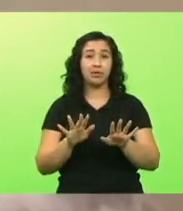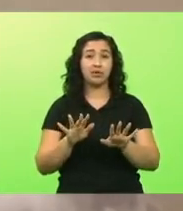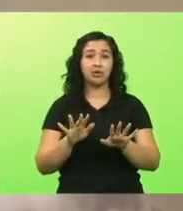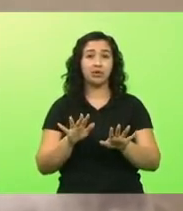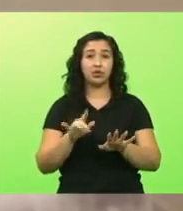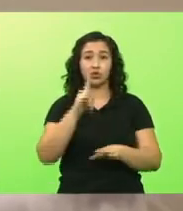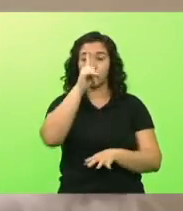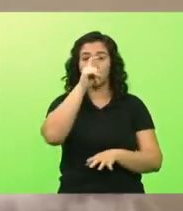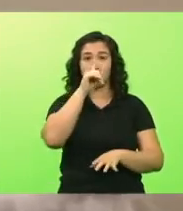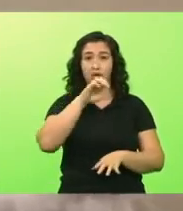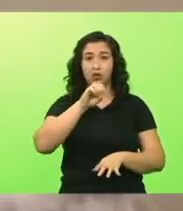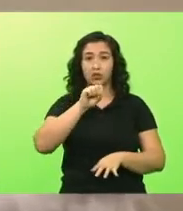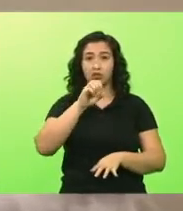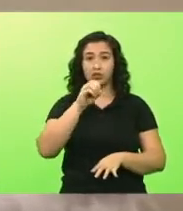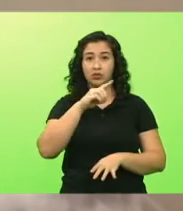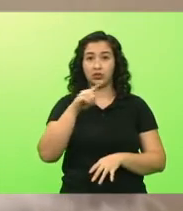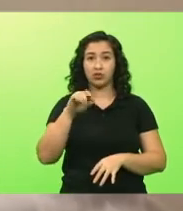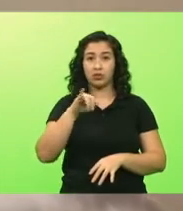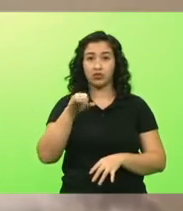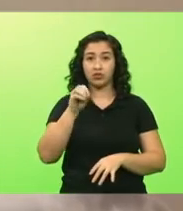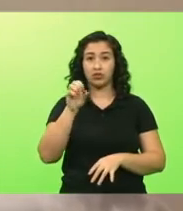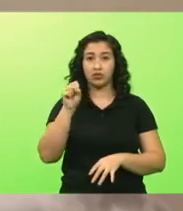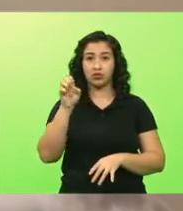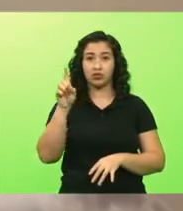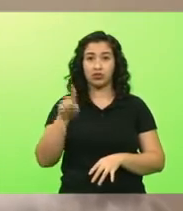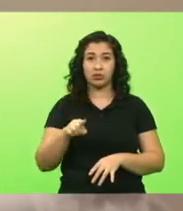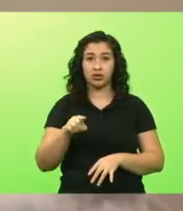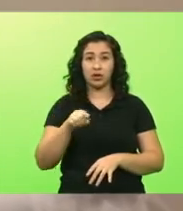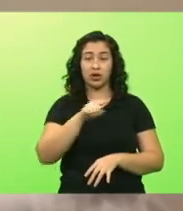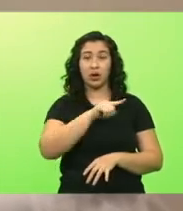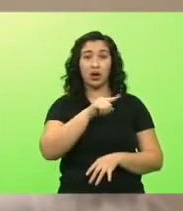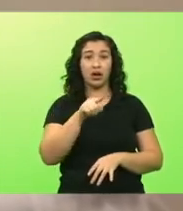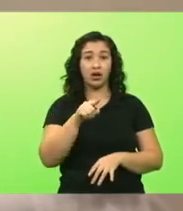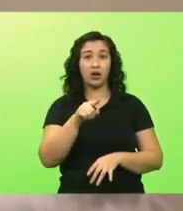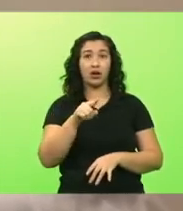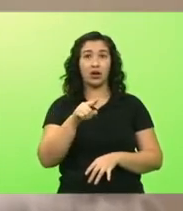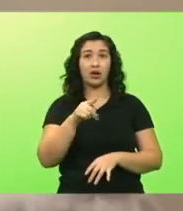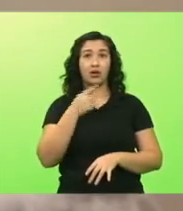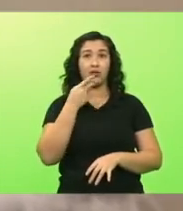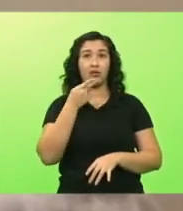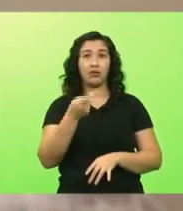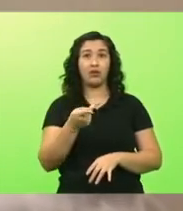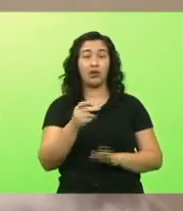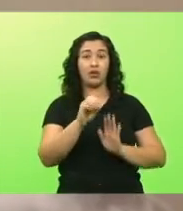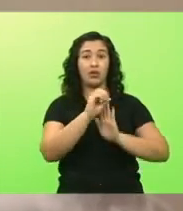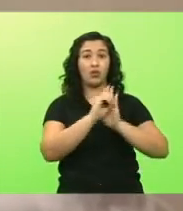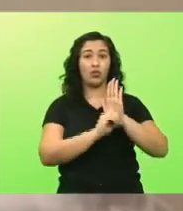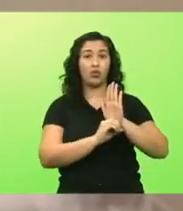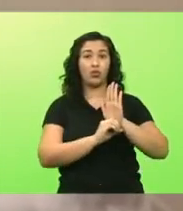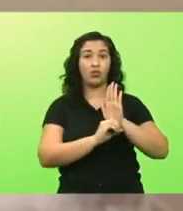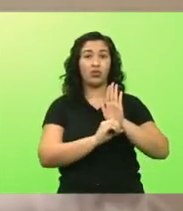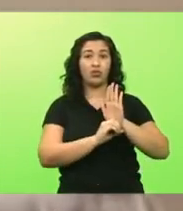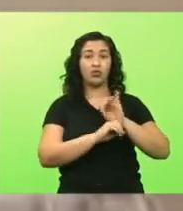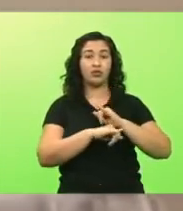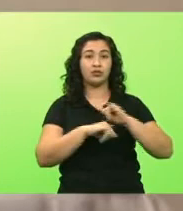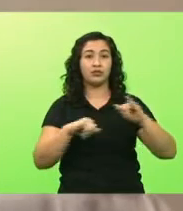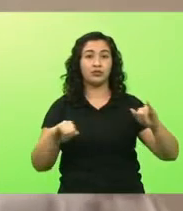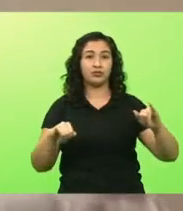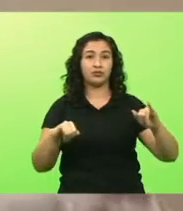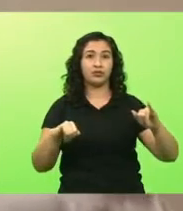o Hospital Regional, deputado Fernando Krelin, acabaram de dar um ofício endereçados à